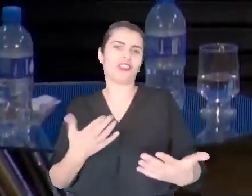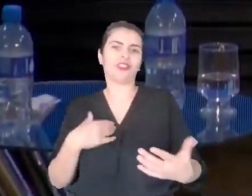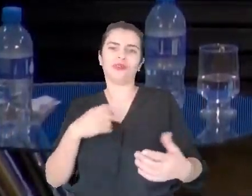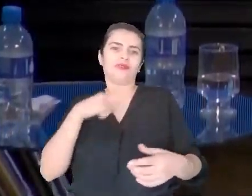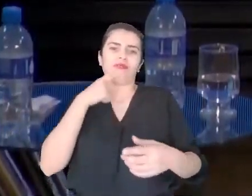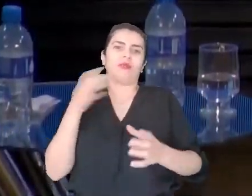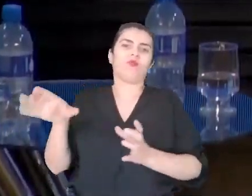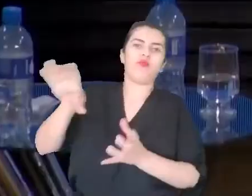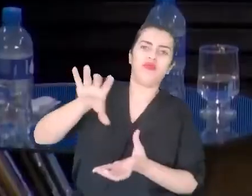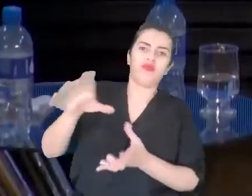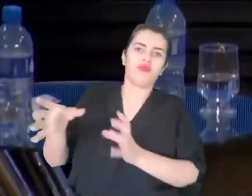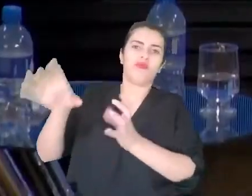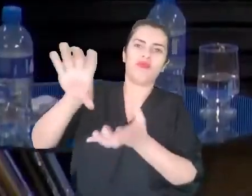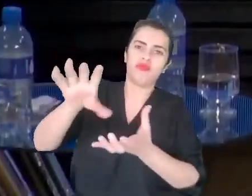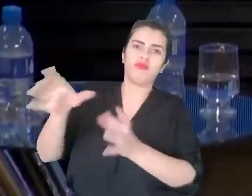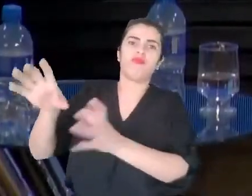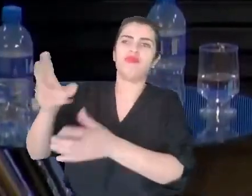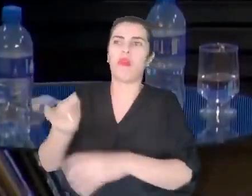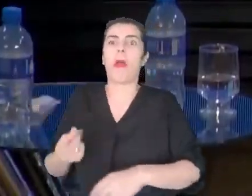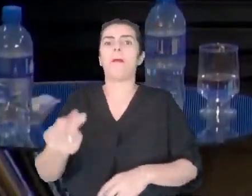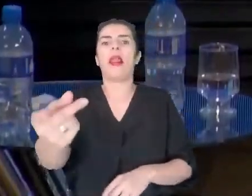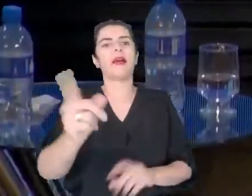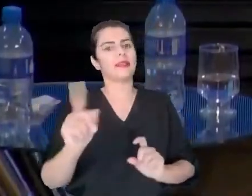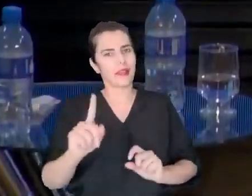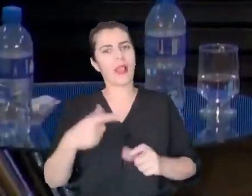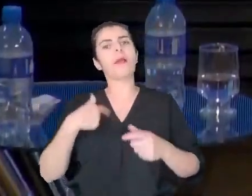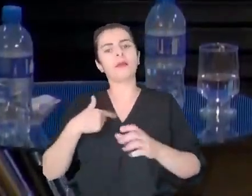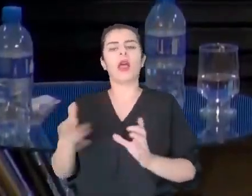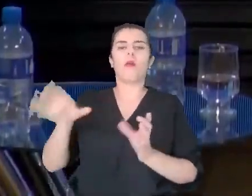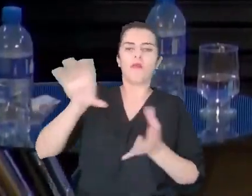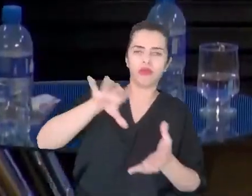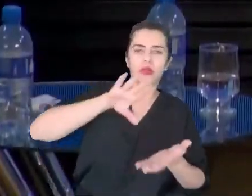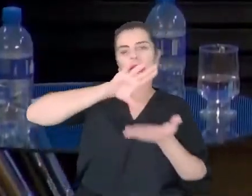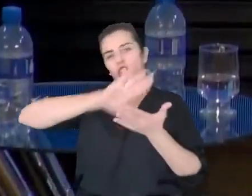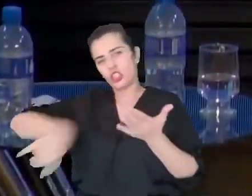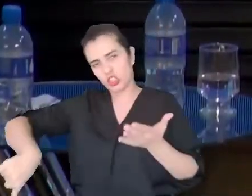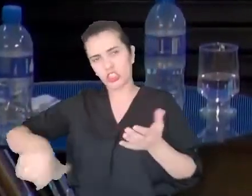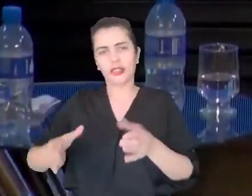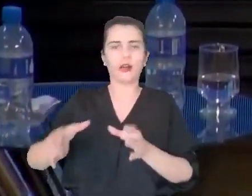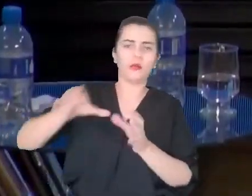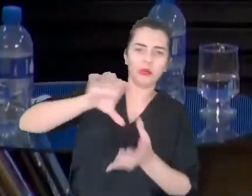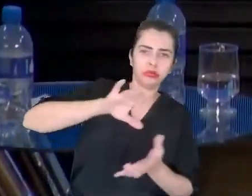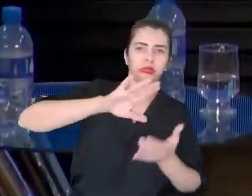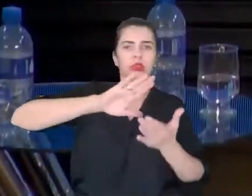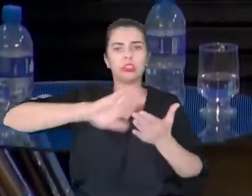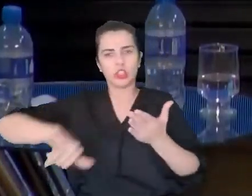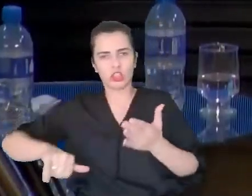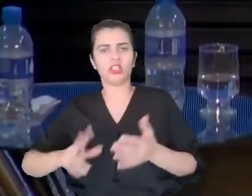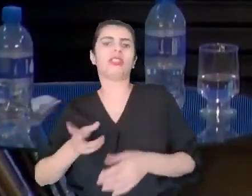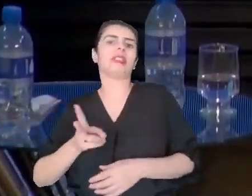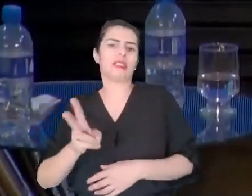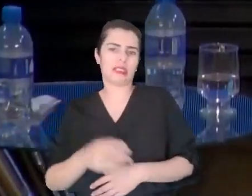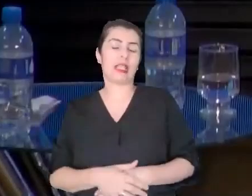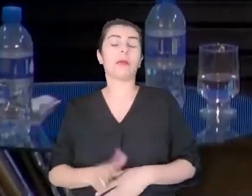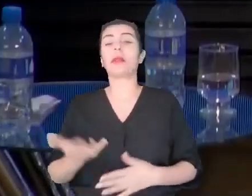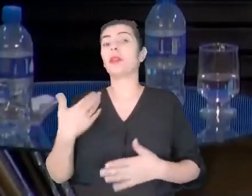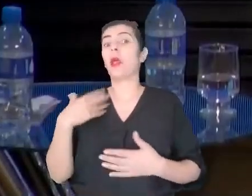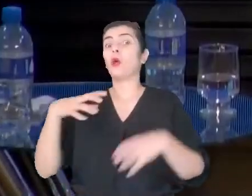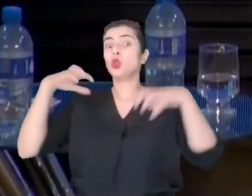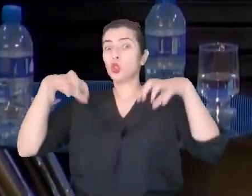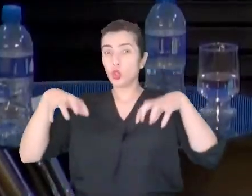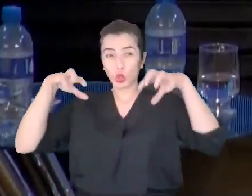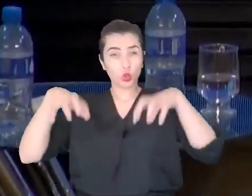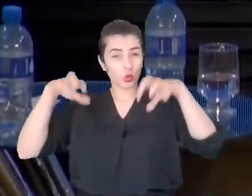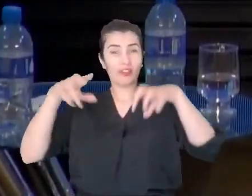armazenar, né, mais, né, mas ele tem uma capacidade, então a gente tem sempre a regra de começar o período chuvoso com ele totalmente